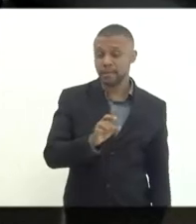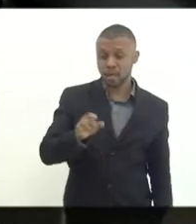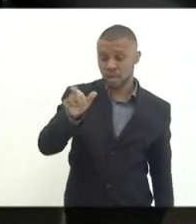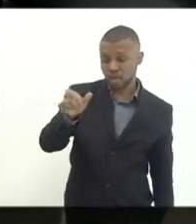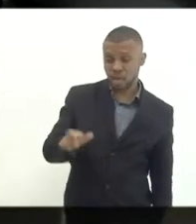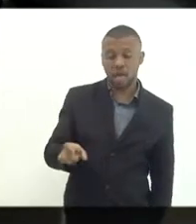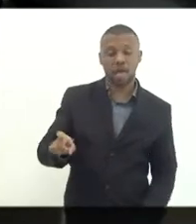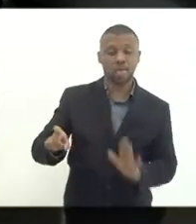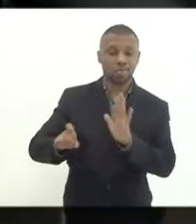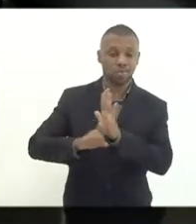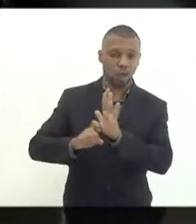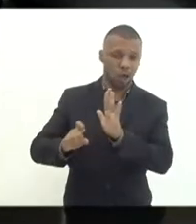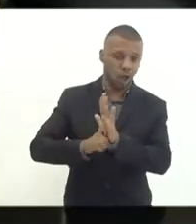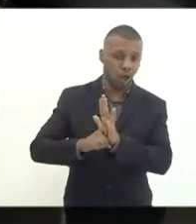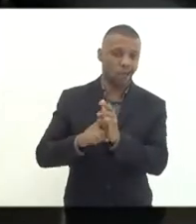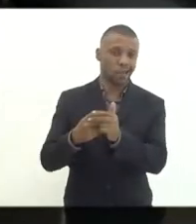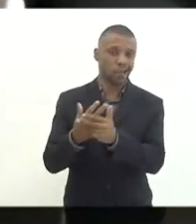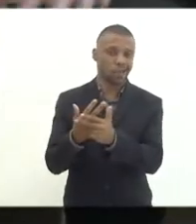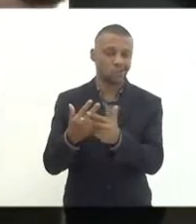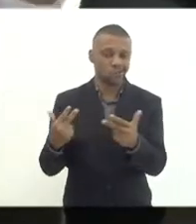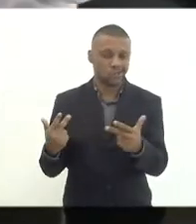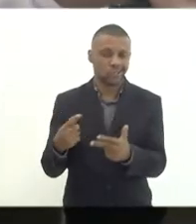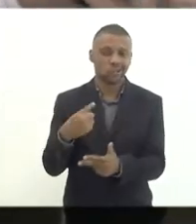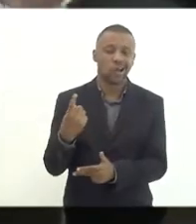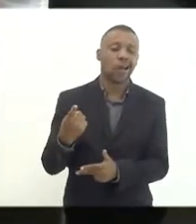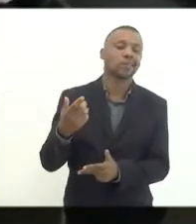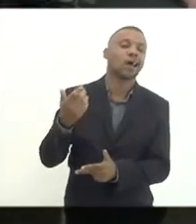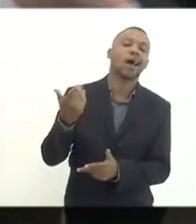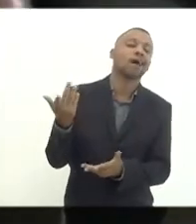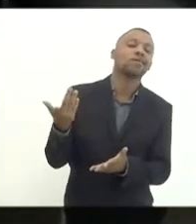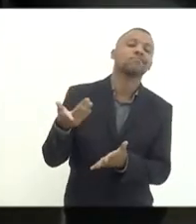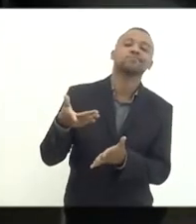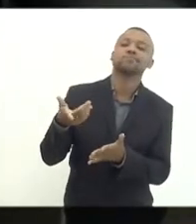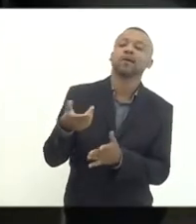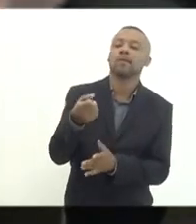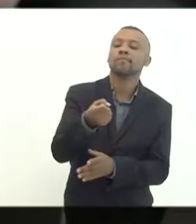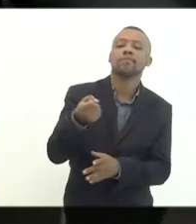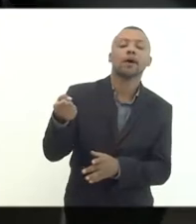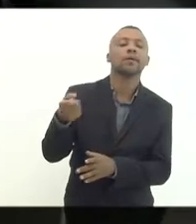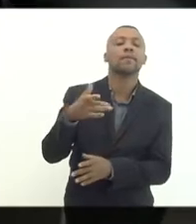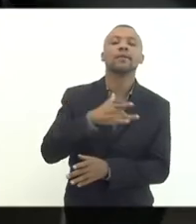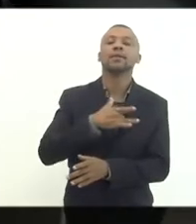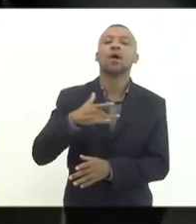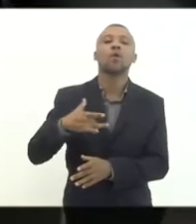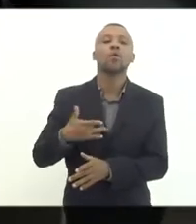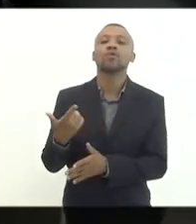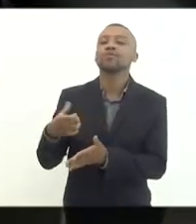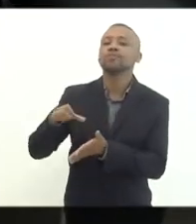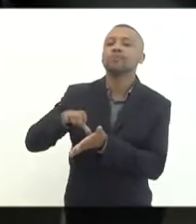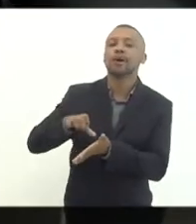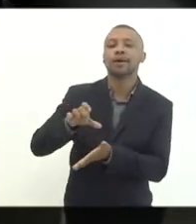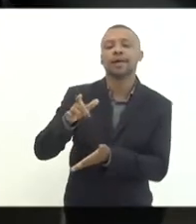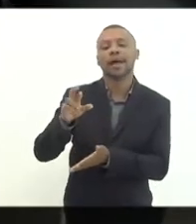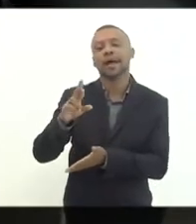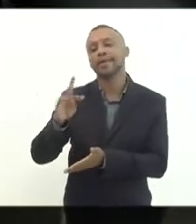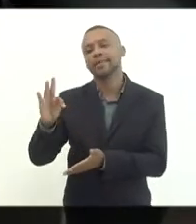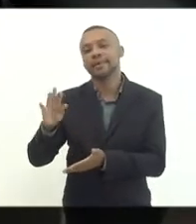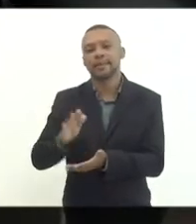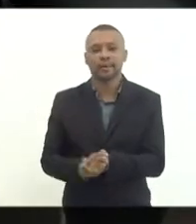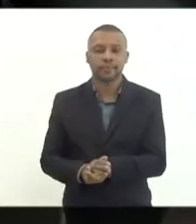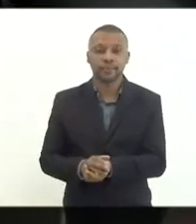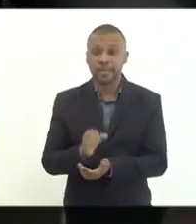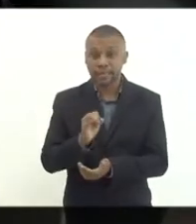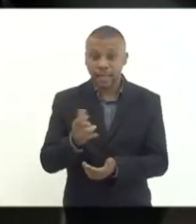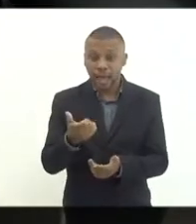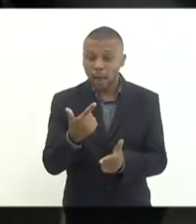de drogas né a gente manda para a saúde para RT se ele é saúde mental eu mando